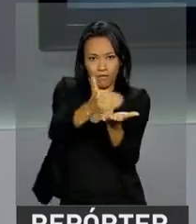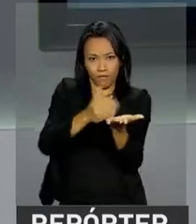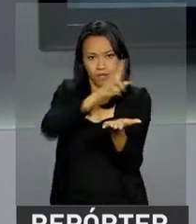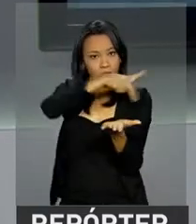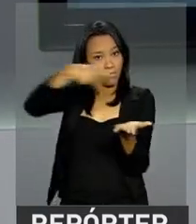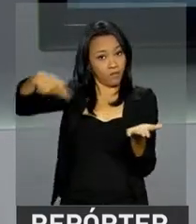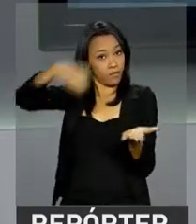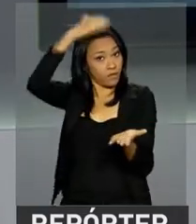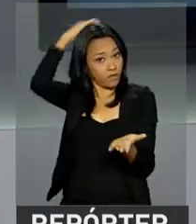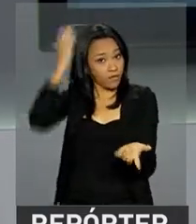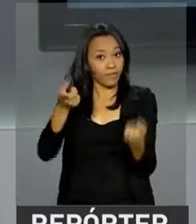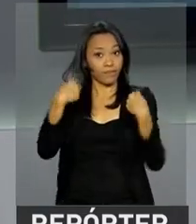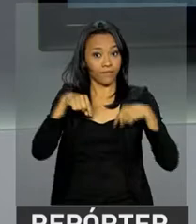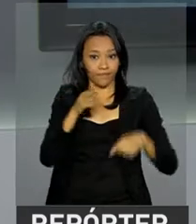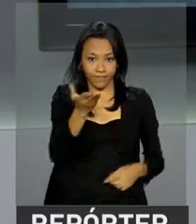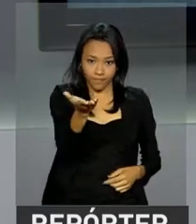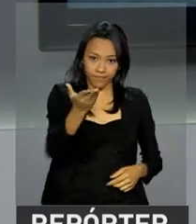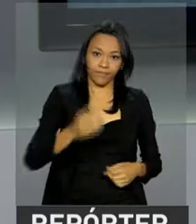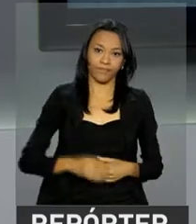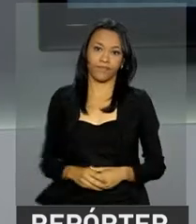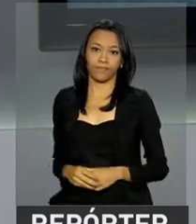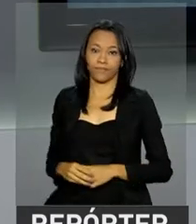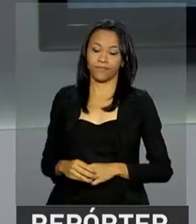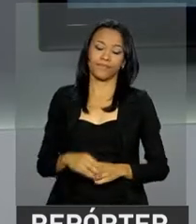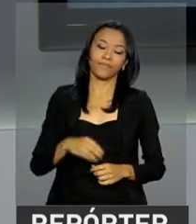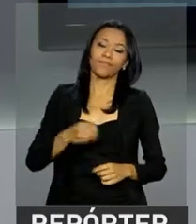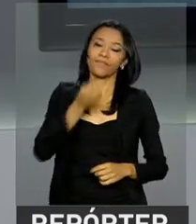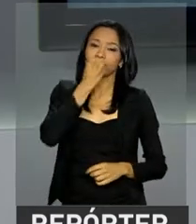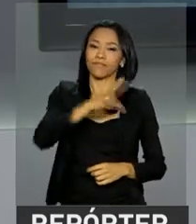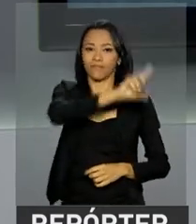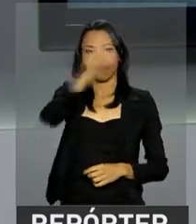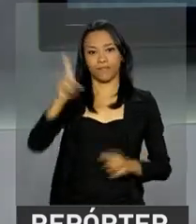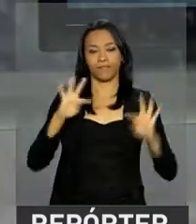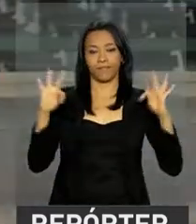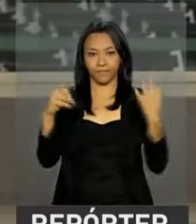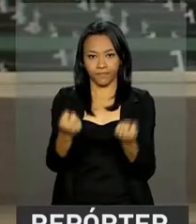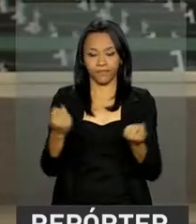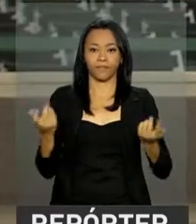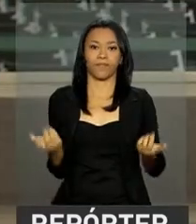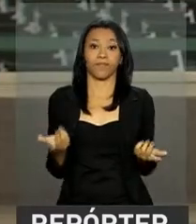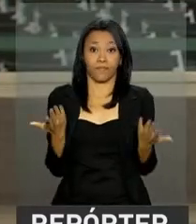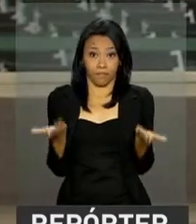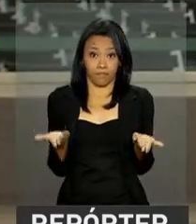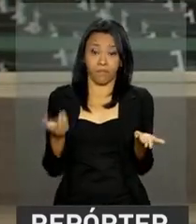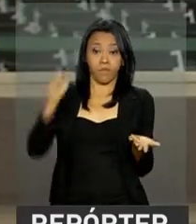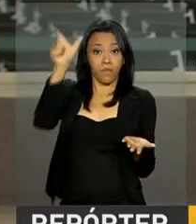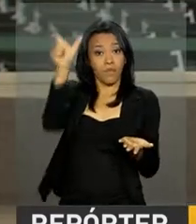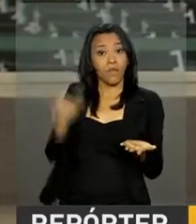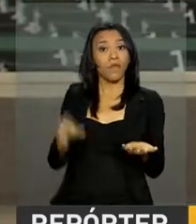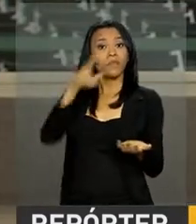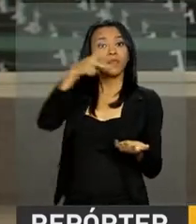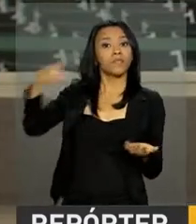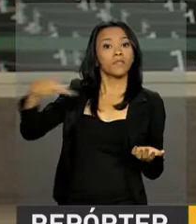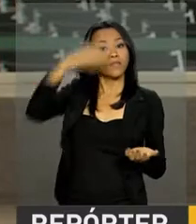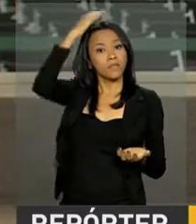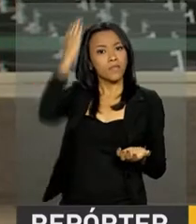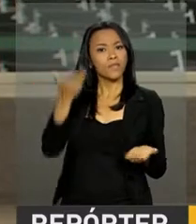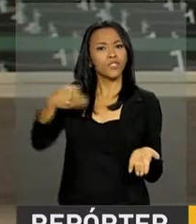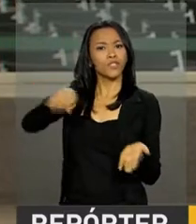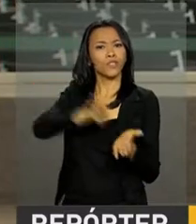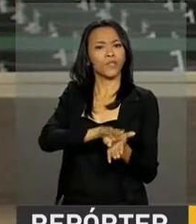o lanac é com você para isso o dia todo só thaíssa o presidente michel temer chegou pouco antes